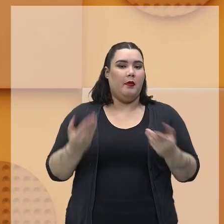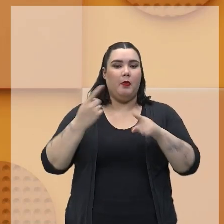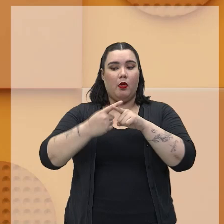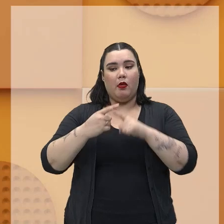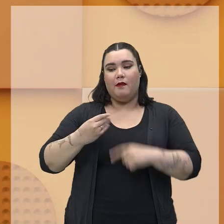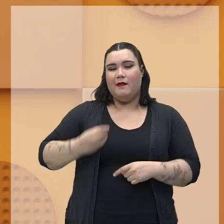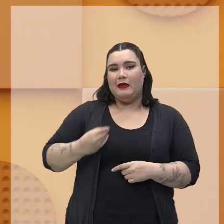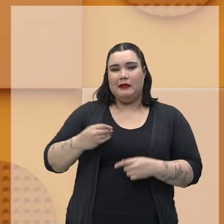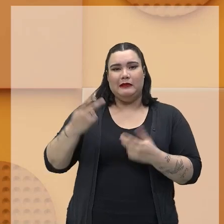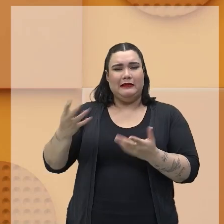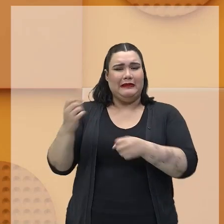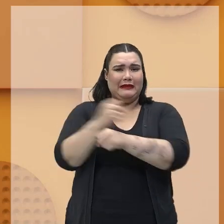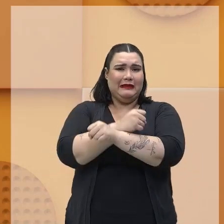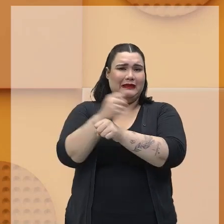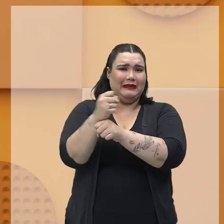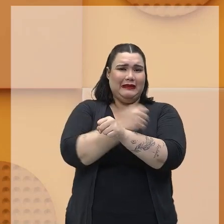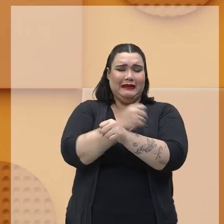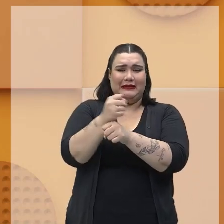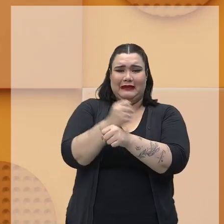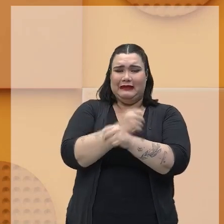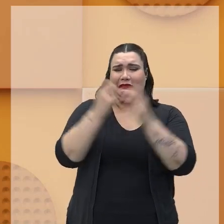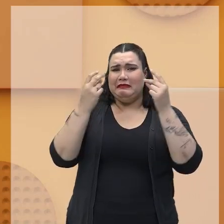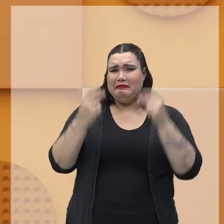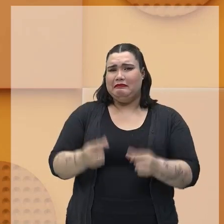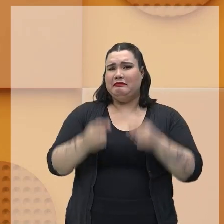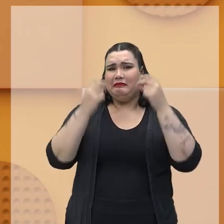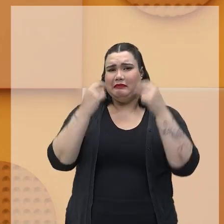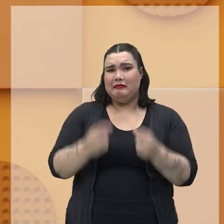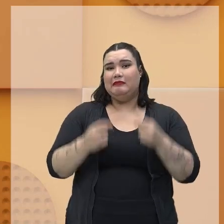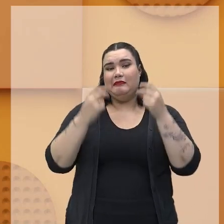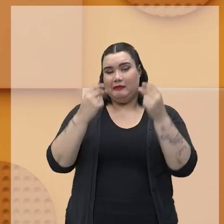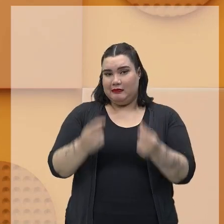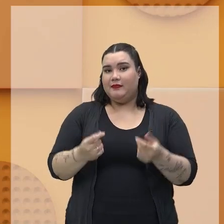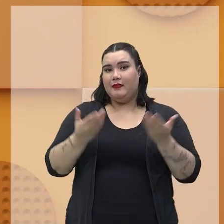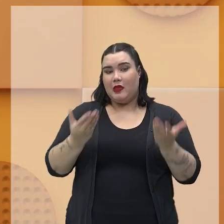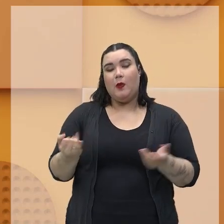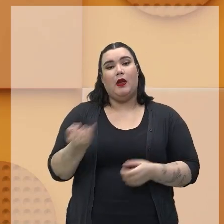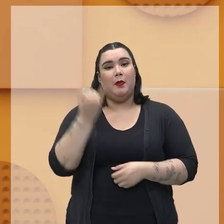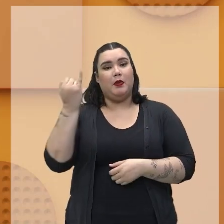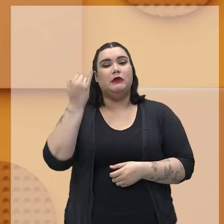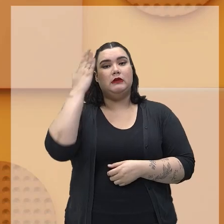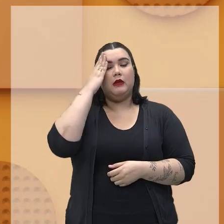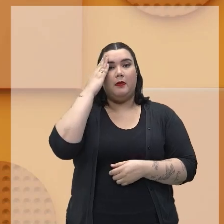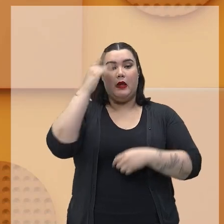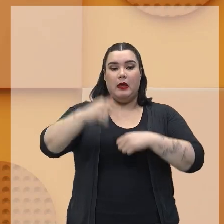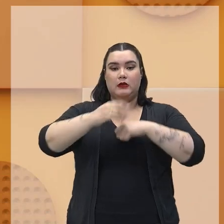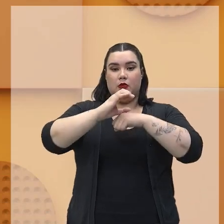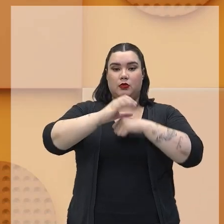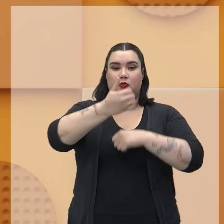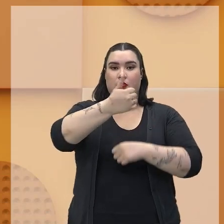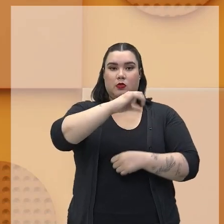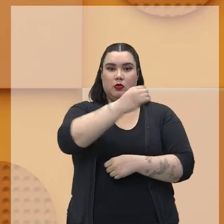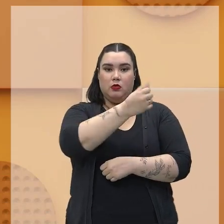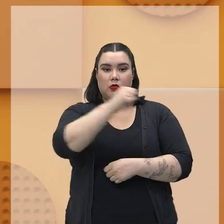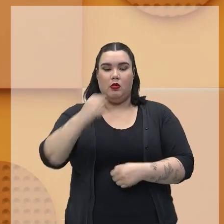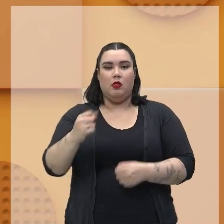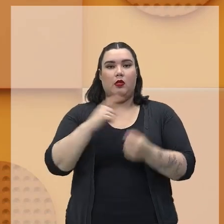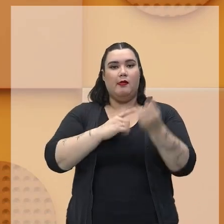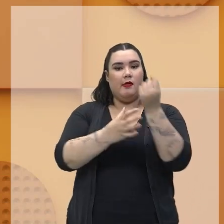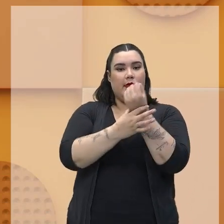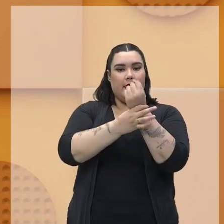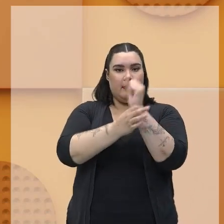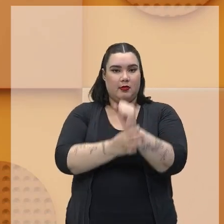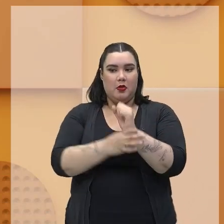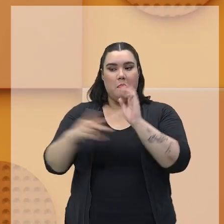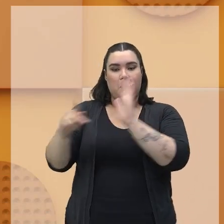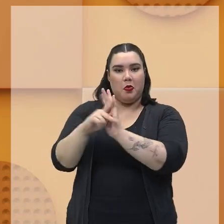Habitavam durante décadas e décadas. Isso é importante a gente ressaltar. A Constituição de 88 veio para garantir a posse